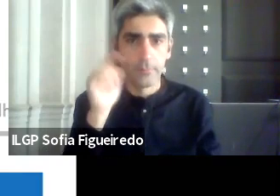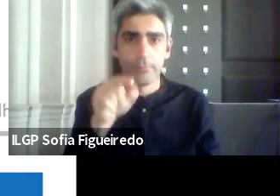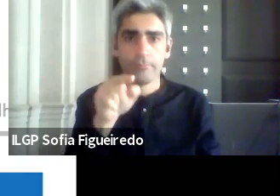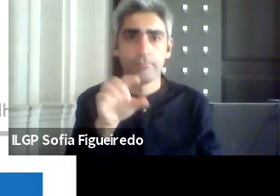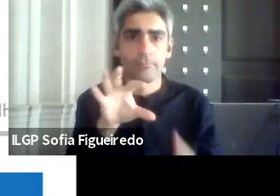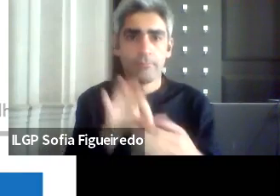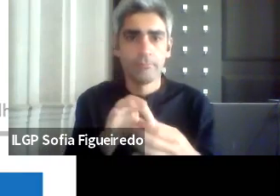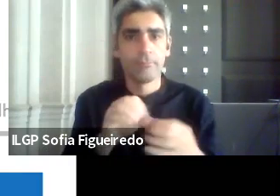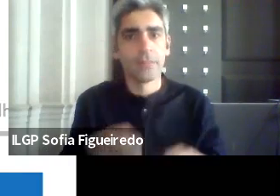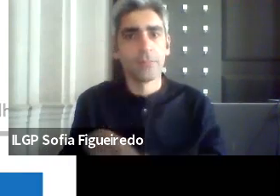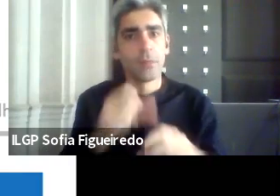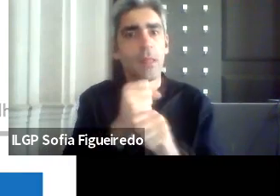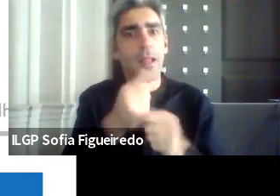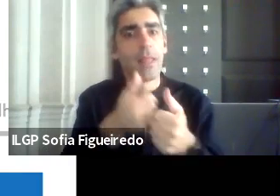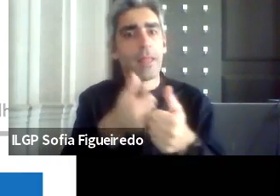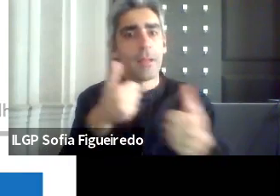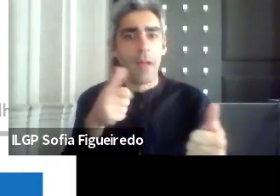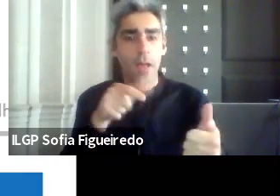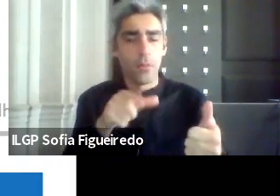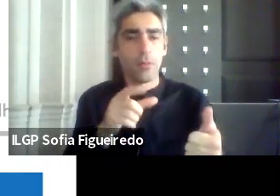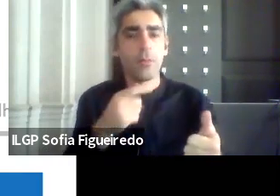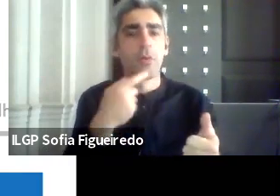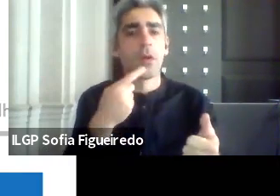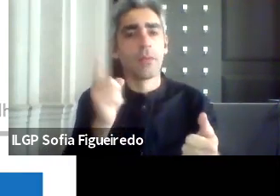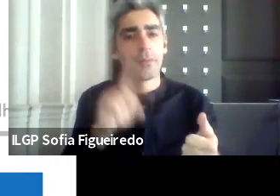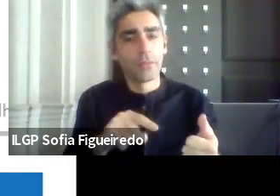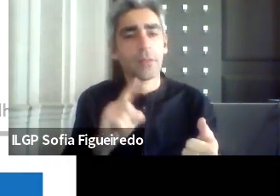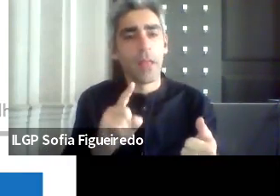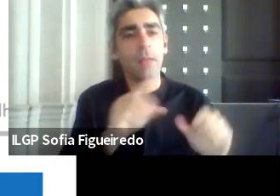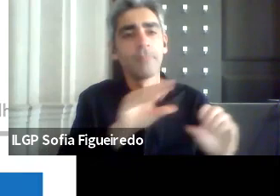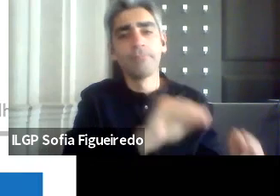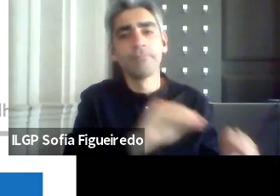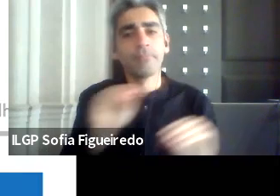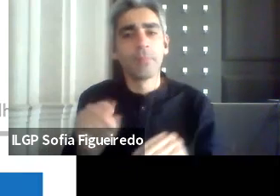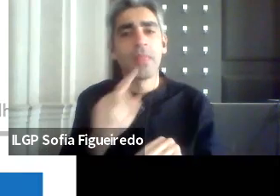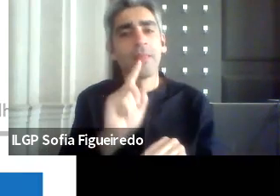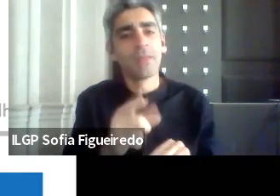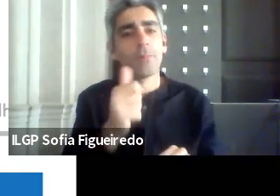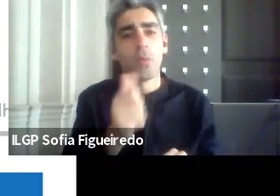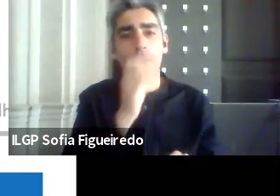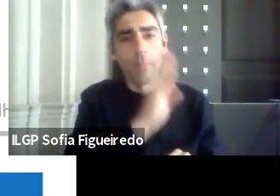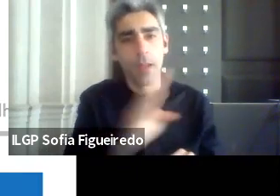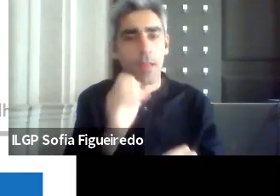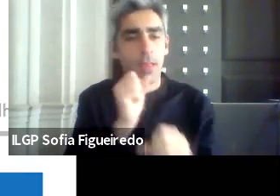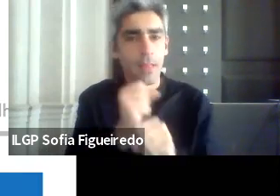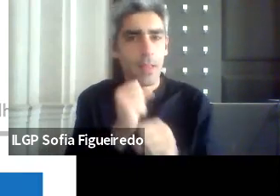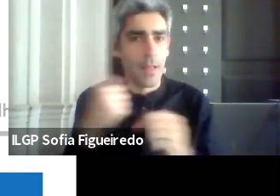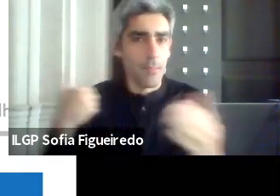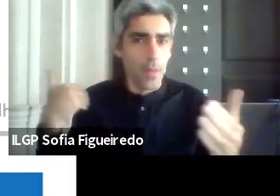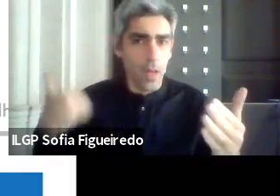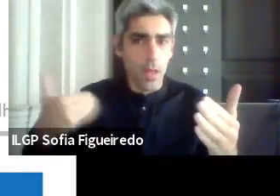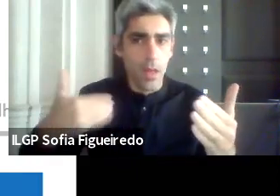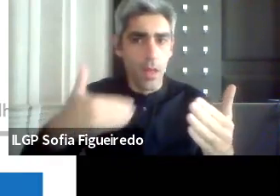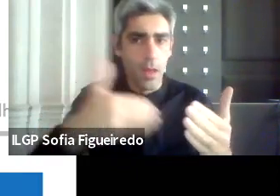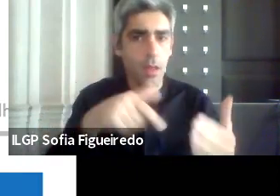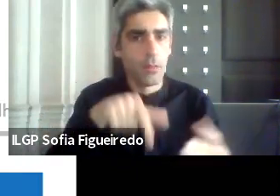o desenvolvimento do teletrabalho, isto também, mais uma vez, é a transposição daquilo que já devia ser a boa prática do trabalho no nosso